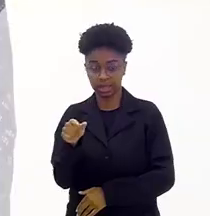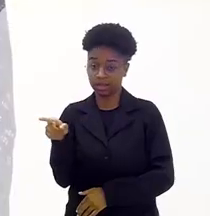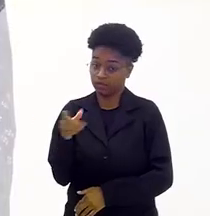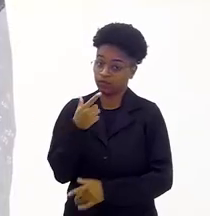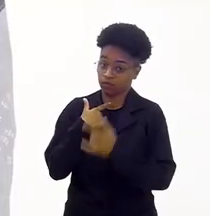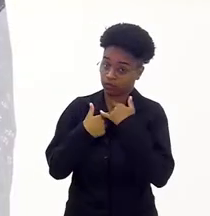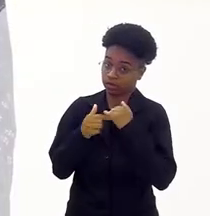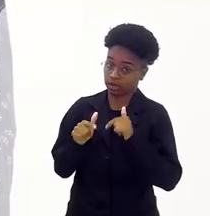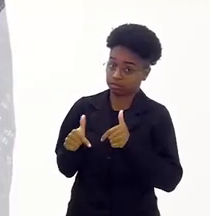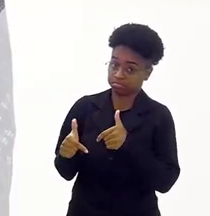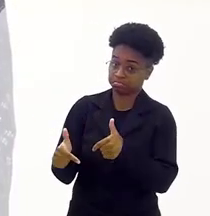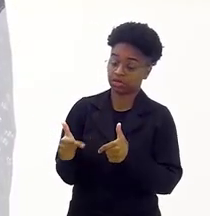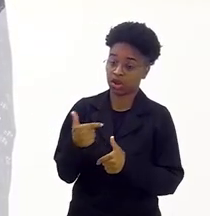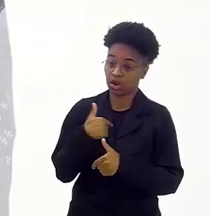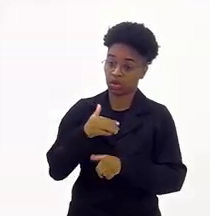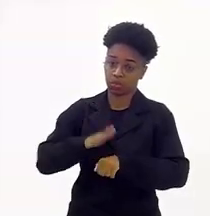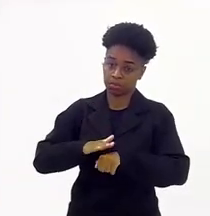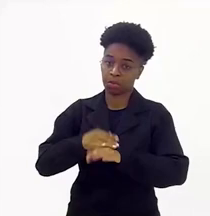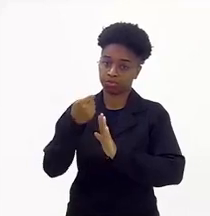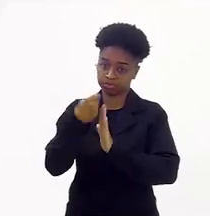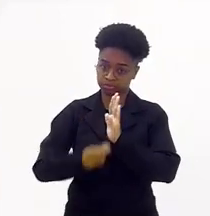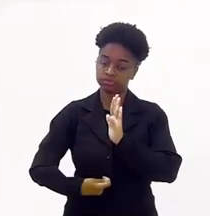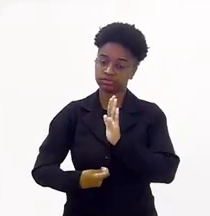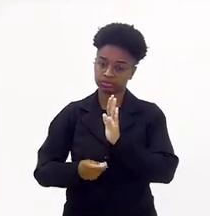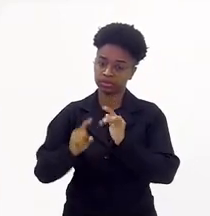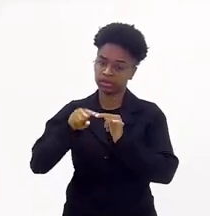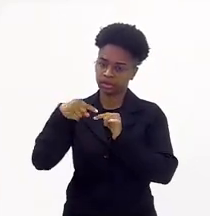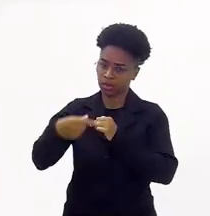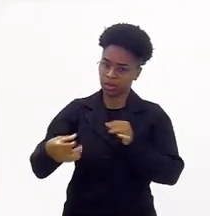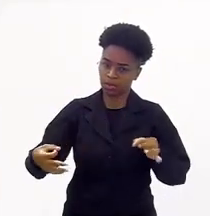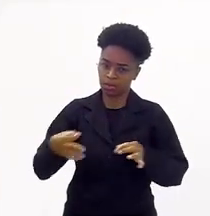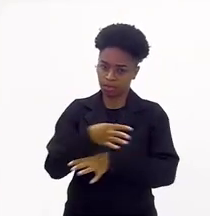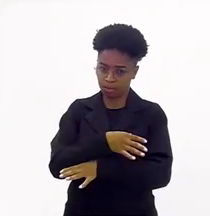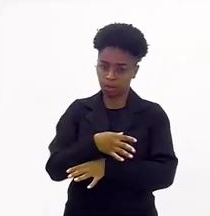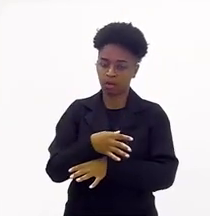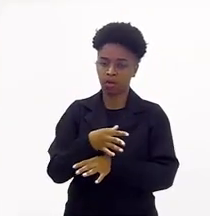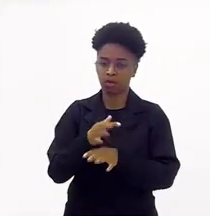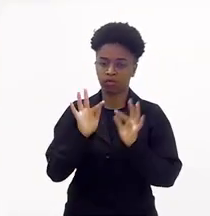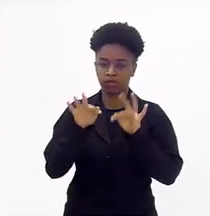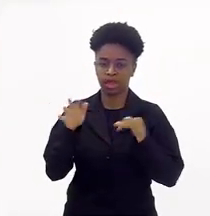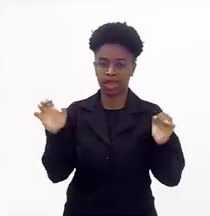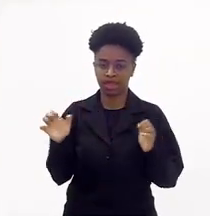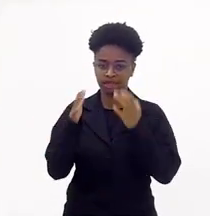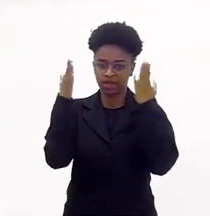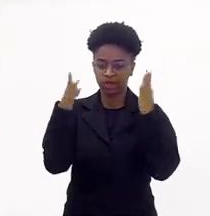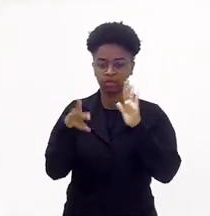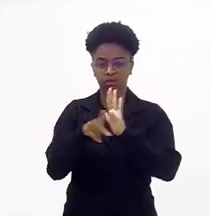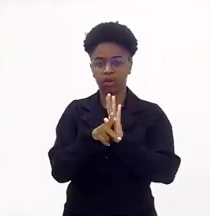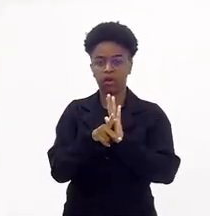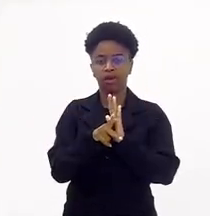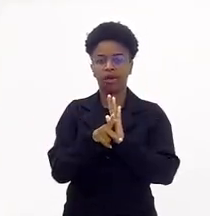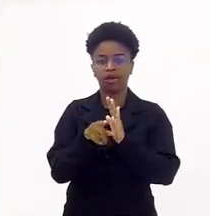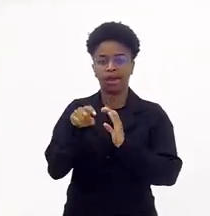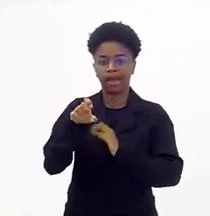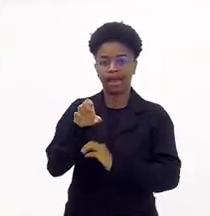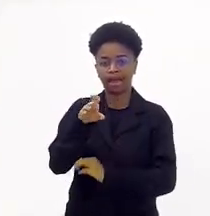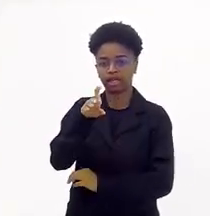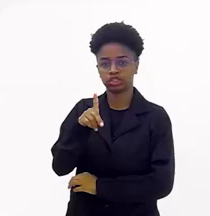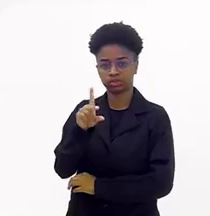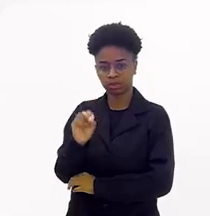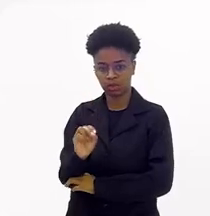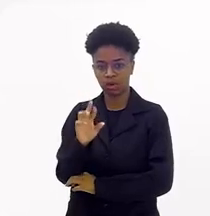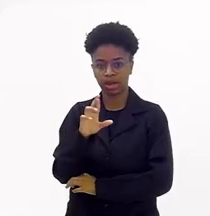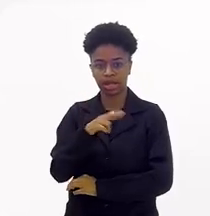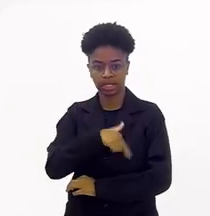coisa que ela quer fazer e eu irei escrever. Assim que terminar esses eventos da Expo Religião e